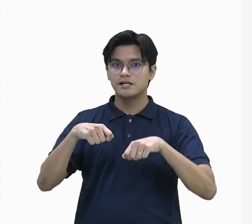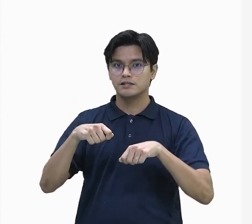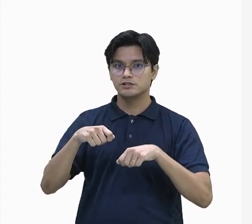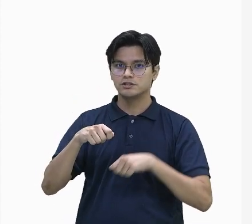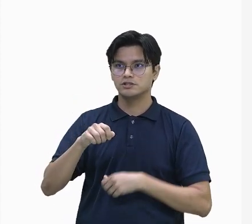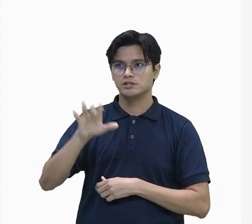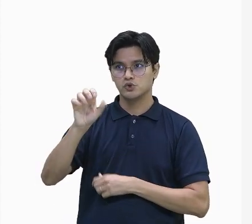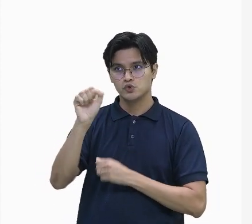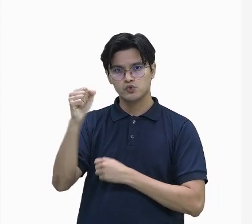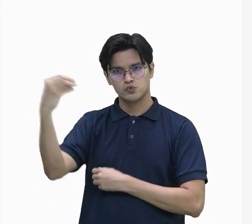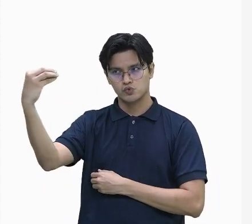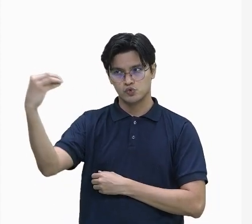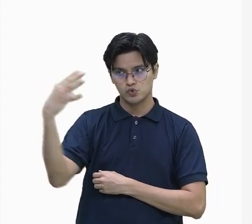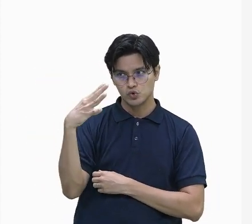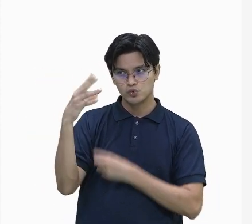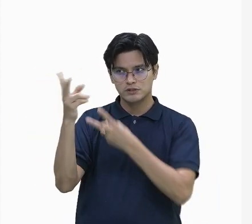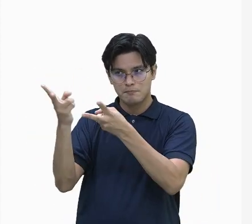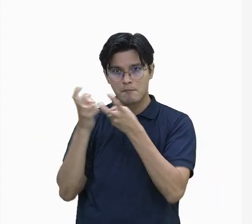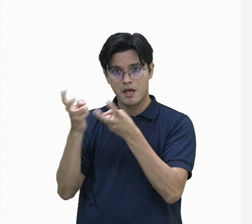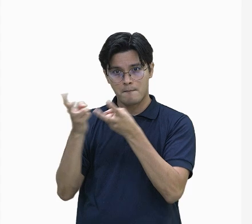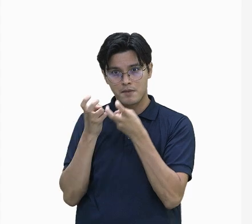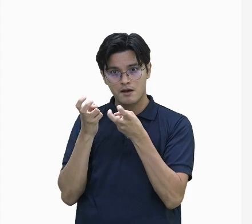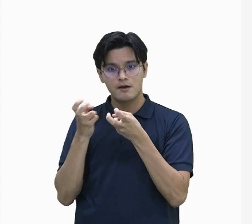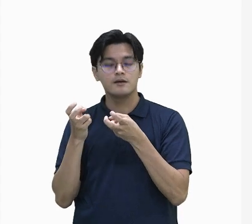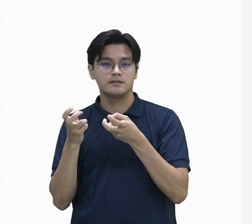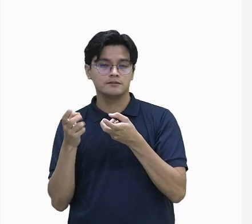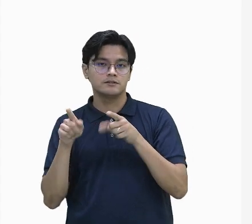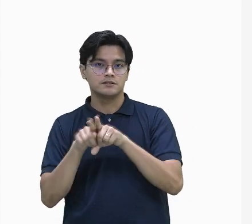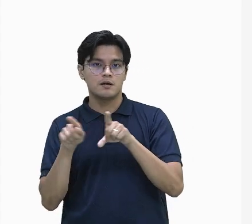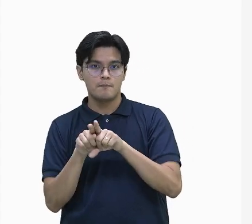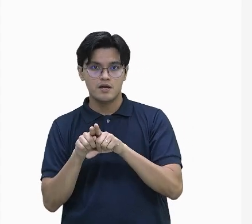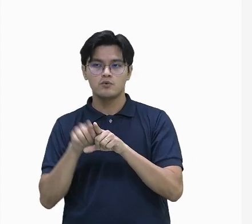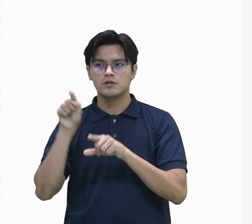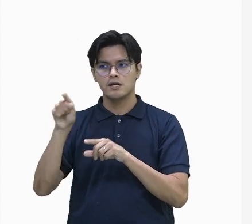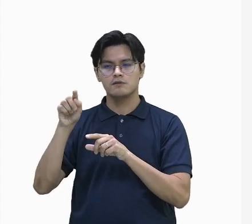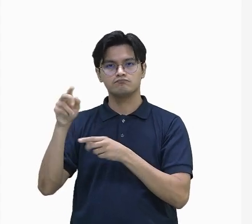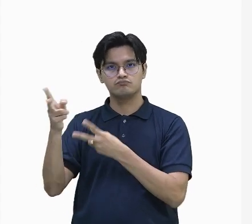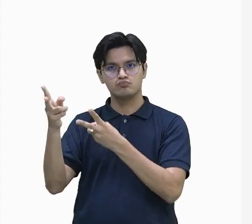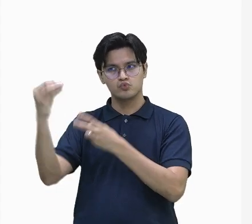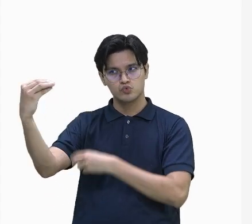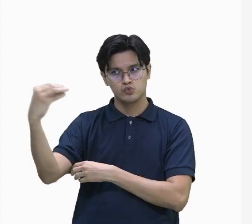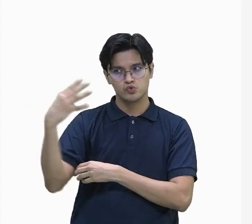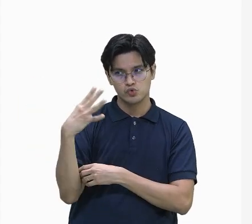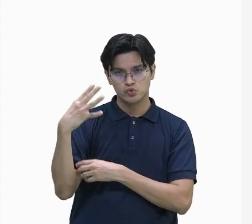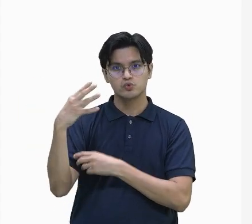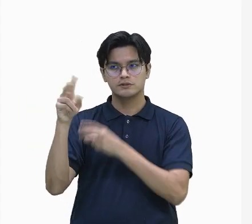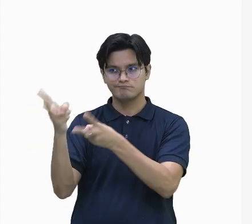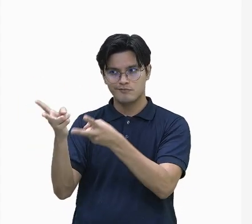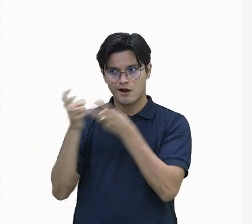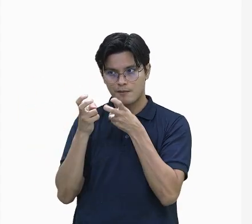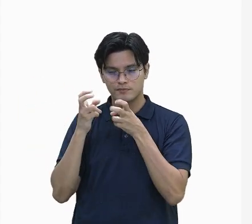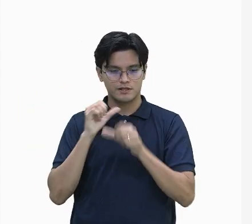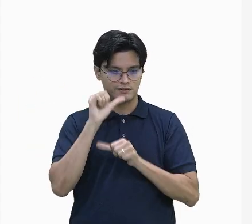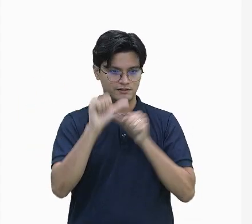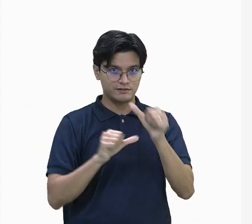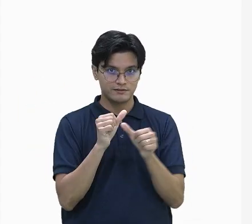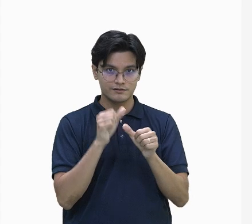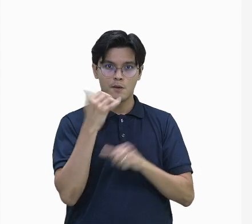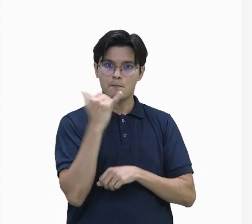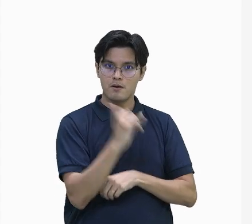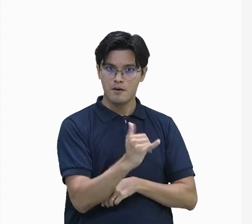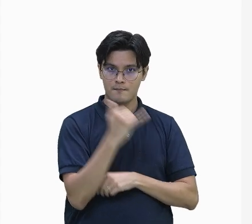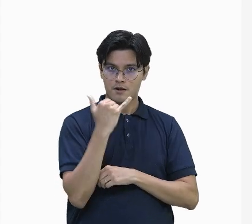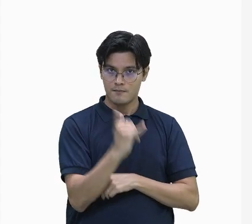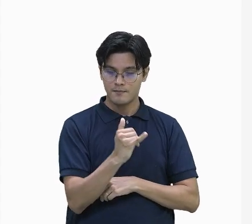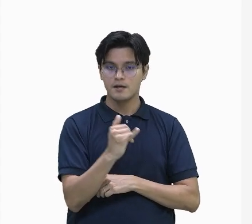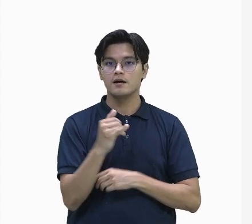em impulsos elétricos, né? A luz é detectada por células fotorreceptoras, que também